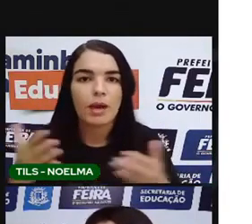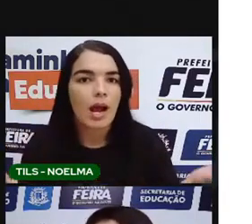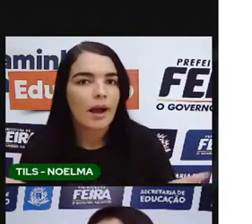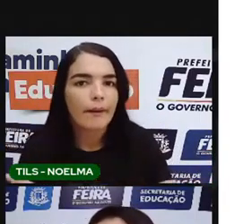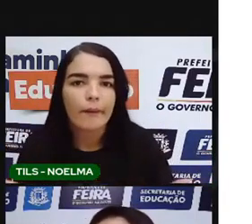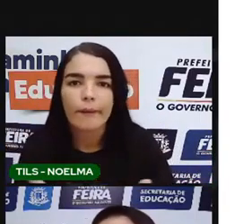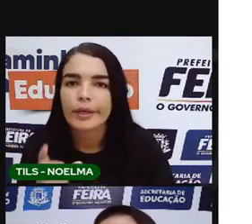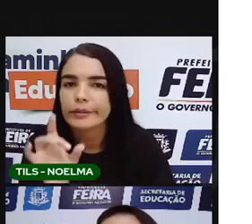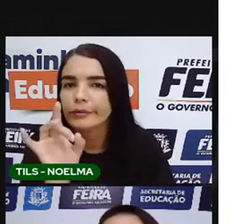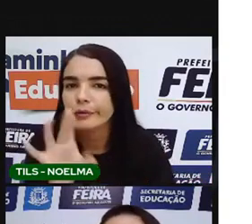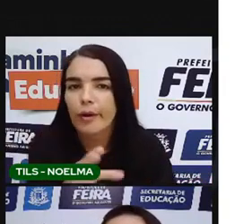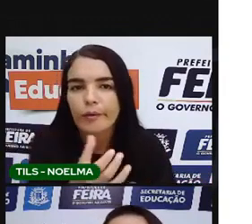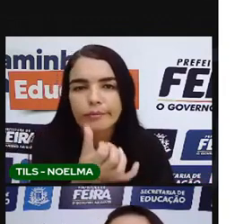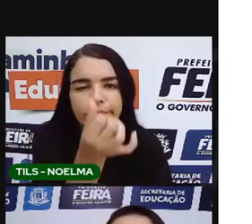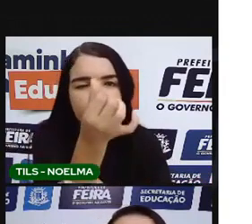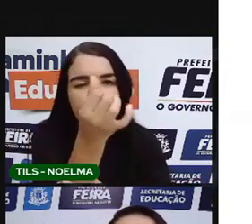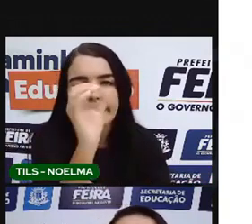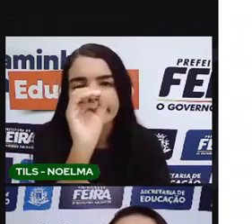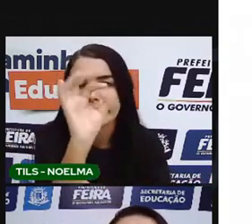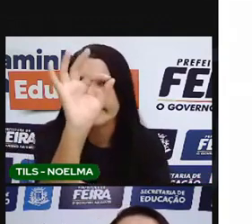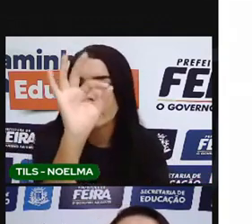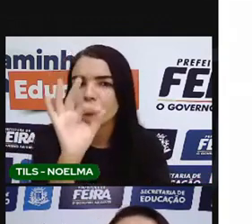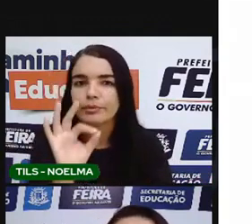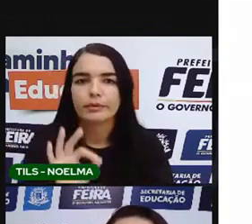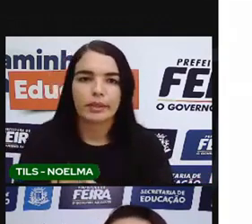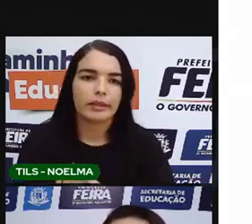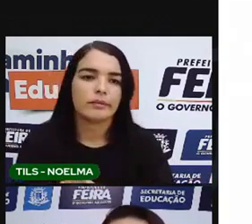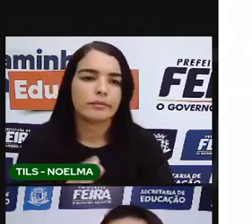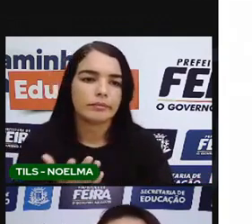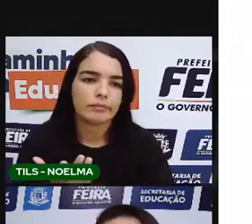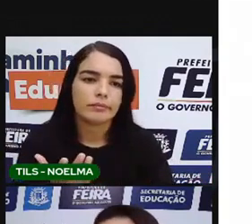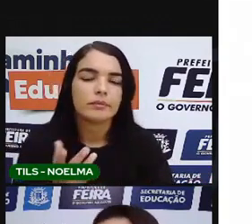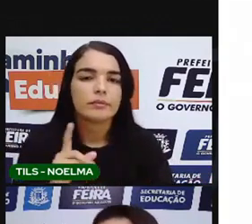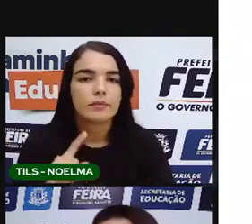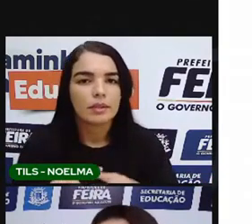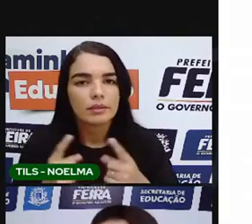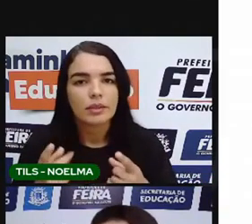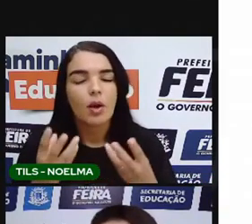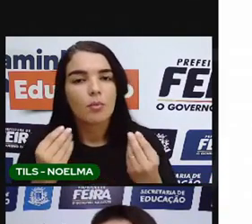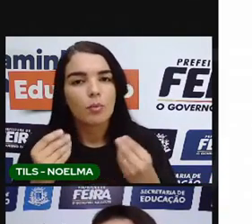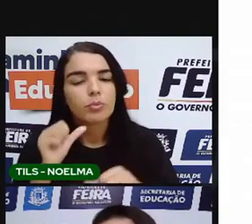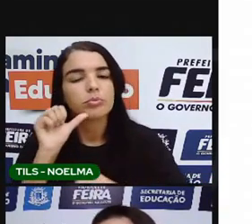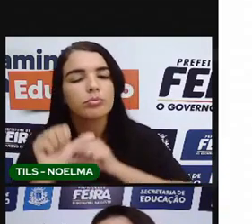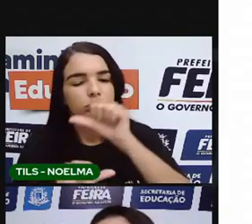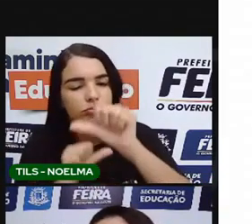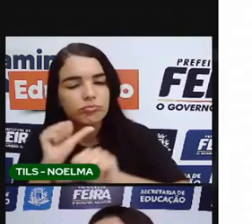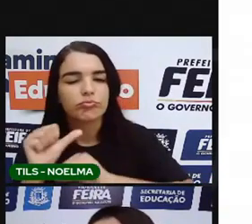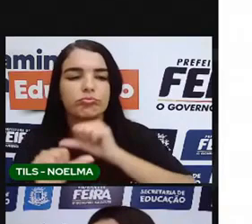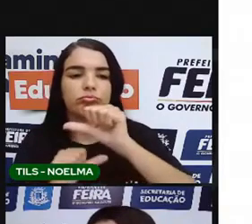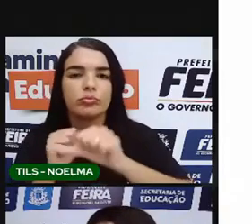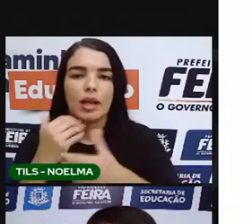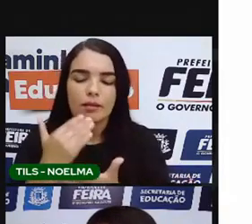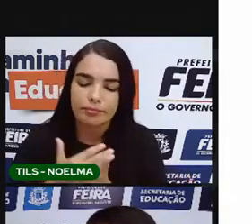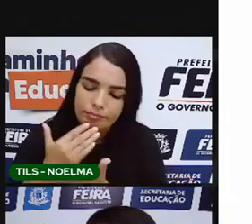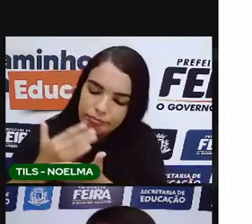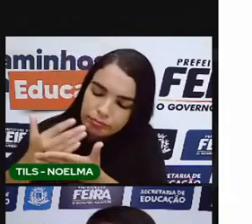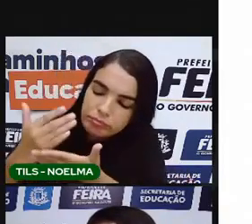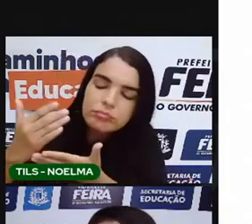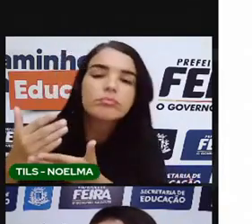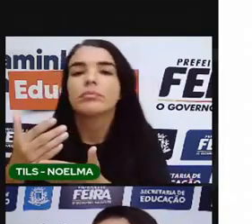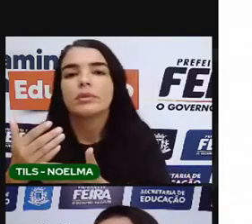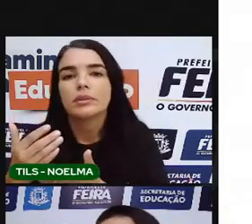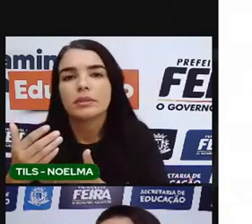nem 60% do que nós tínhamos do período colonial. Então, houveram várias transformações. Óbvias que